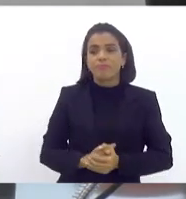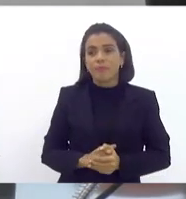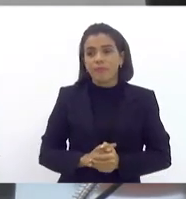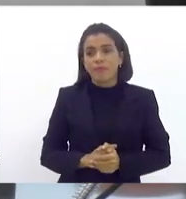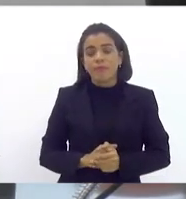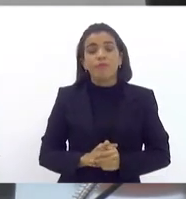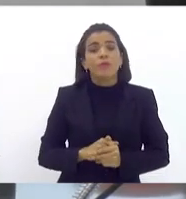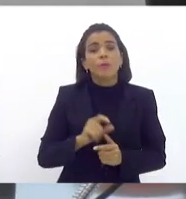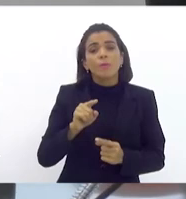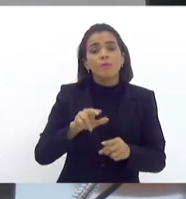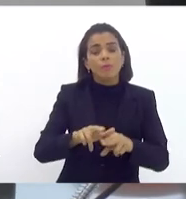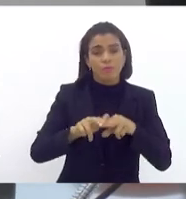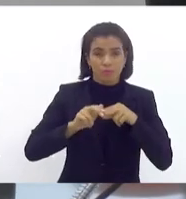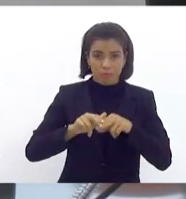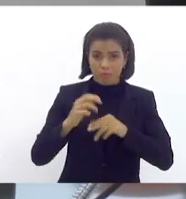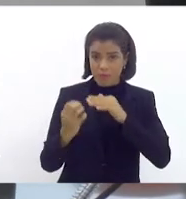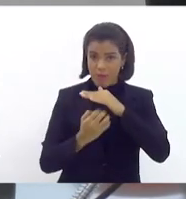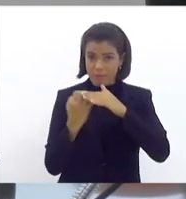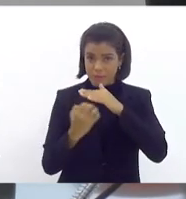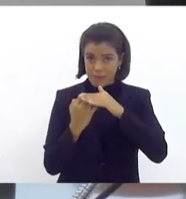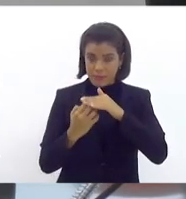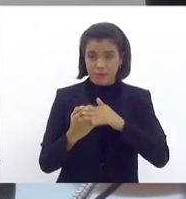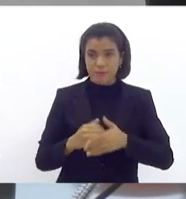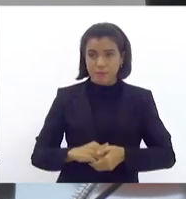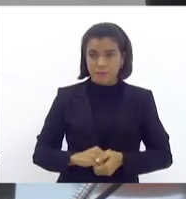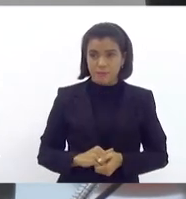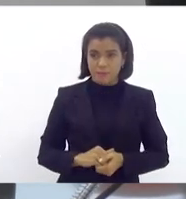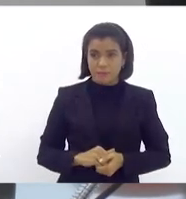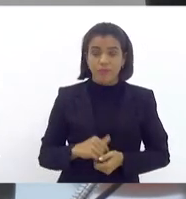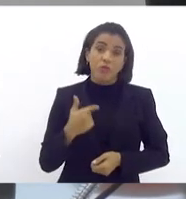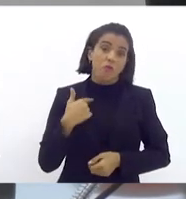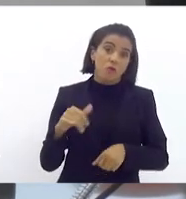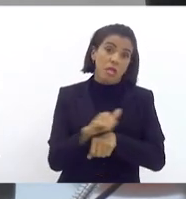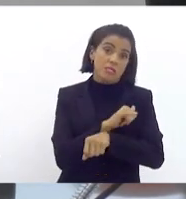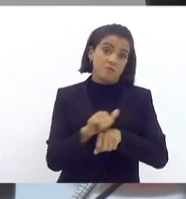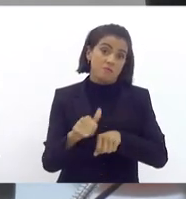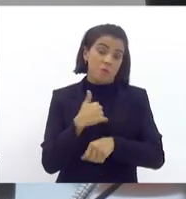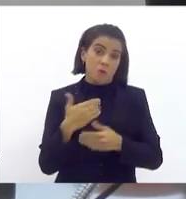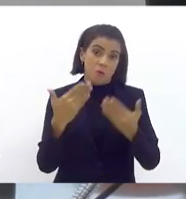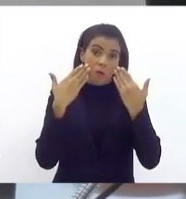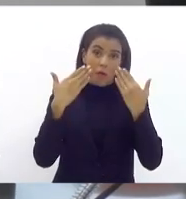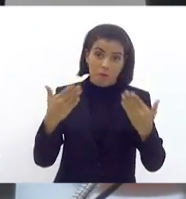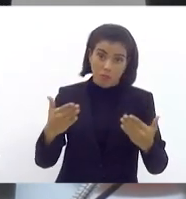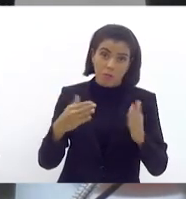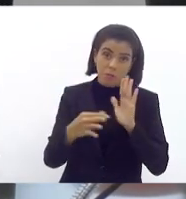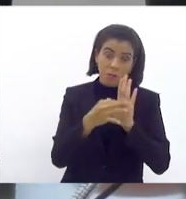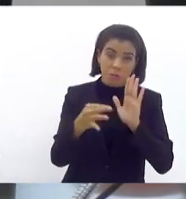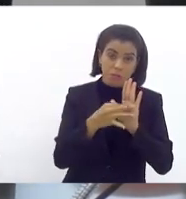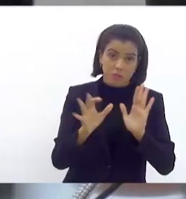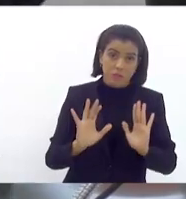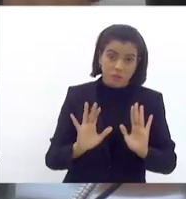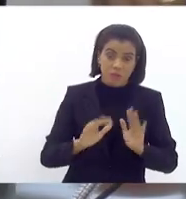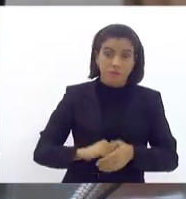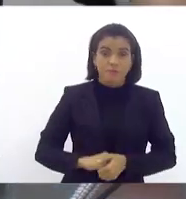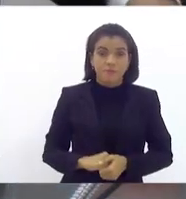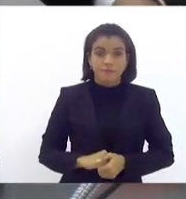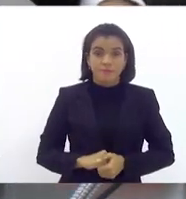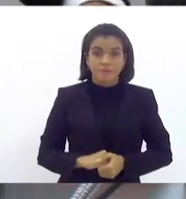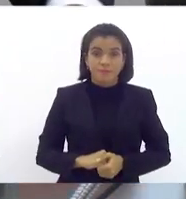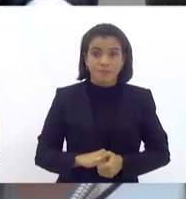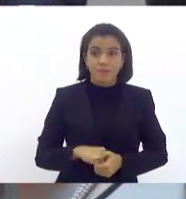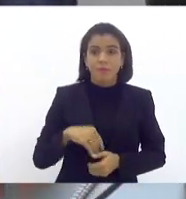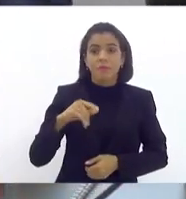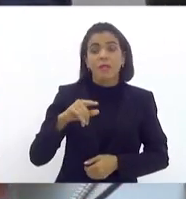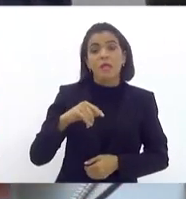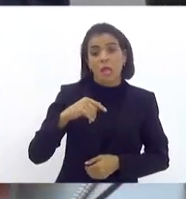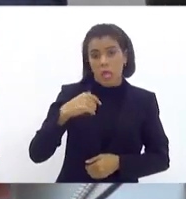em detrimento de empresas comuns. Para então, discutir. Foi dessa forma como eu apresentei o meu parecer, senhor presidente. Depois do deputado Mink,